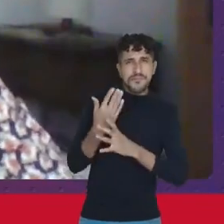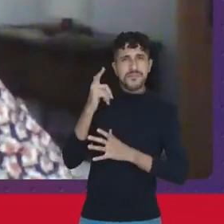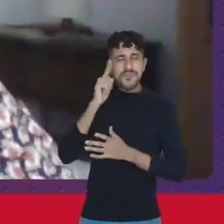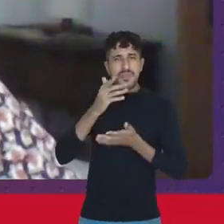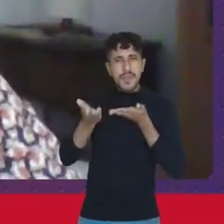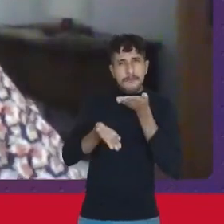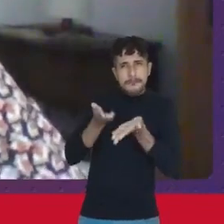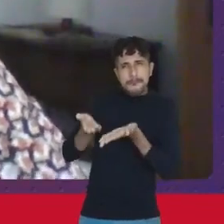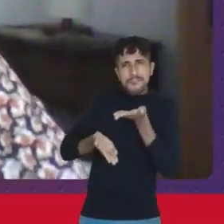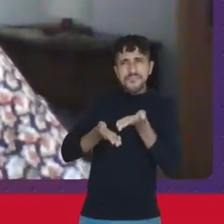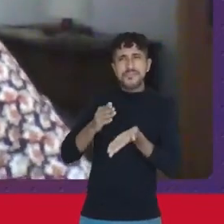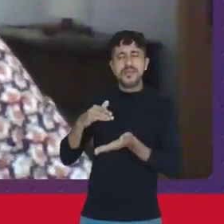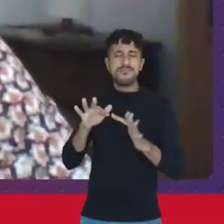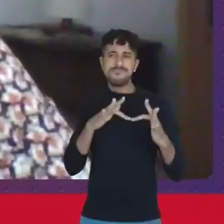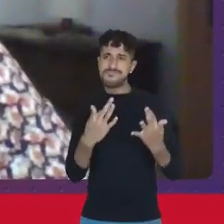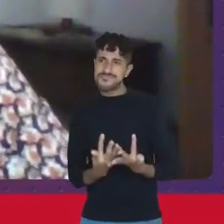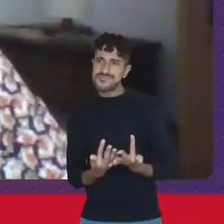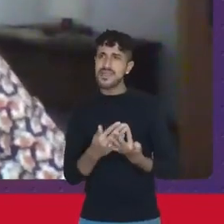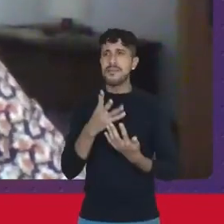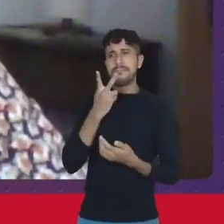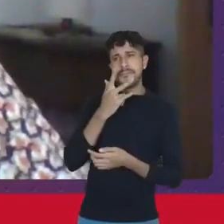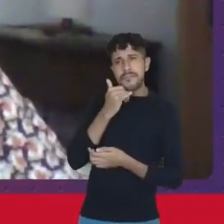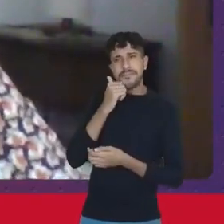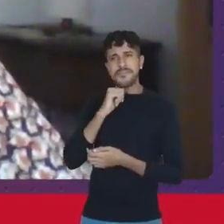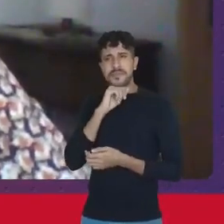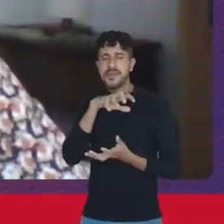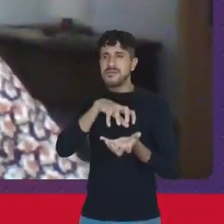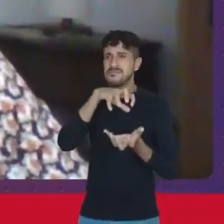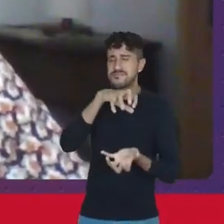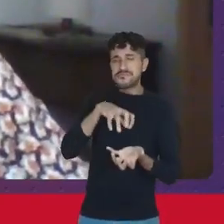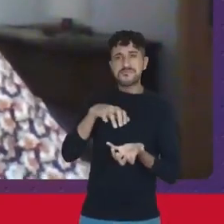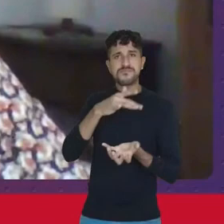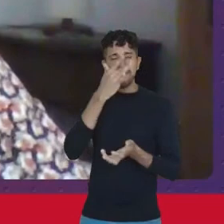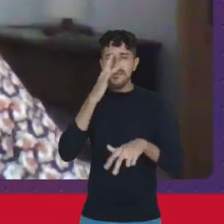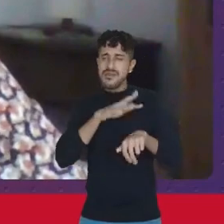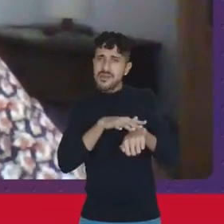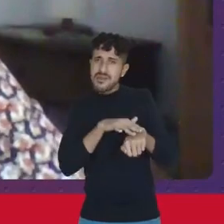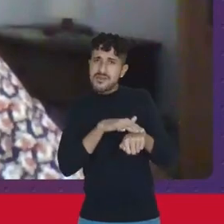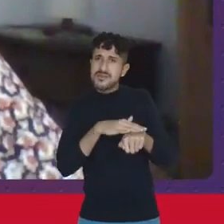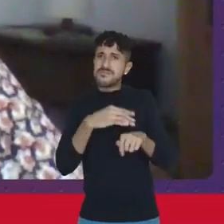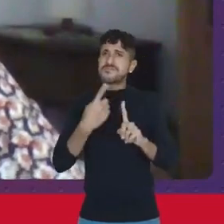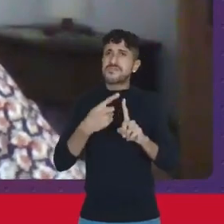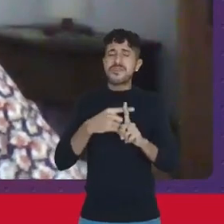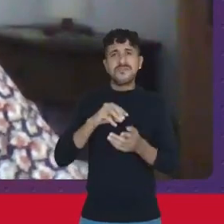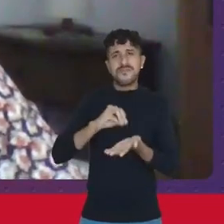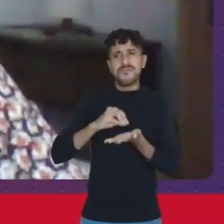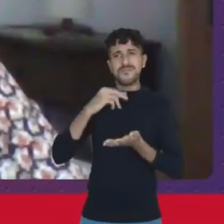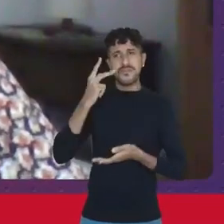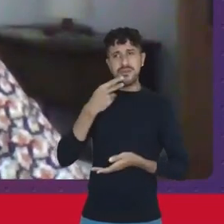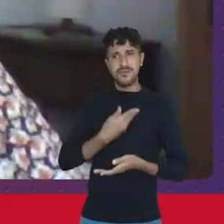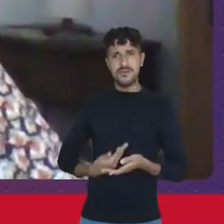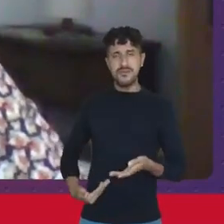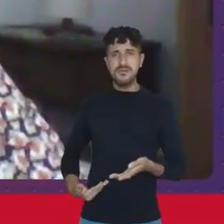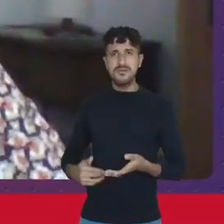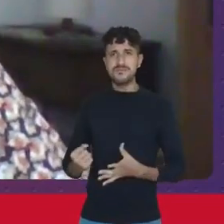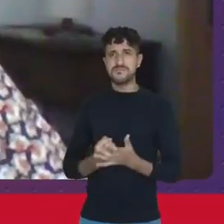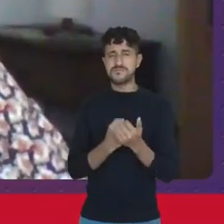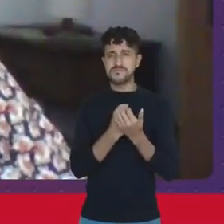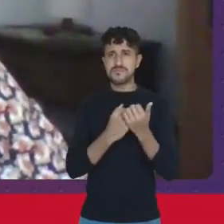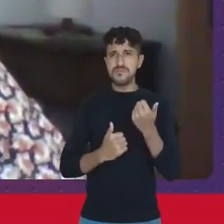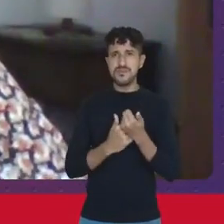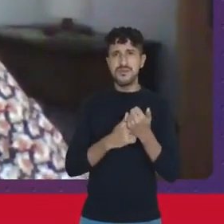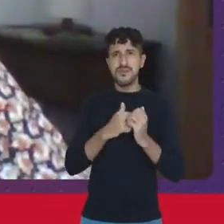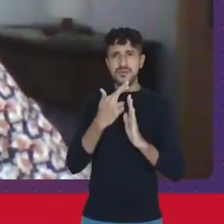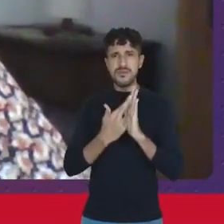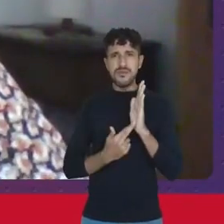cuidar de um parente, dos pais, de um idoso, de um enfermo, justamente por falta de política pública. E as